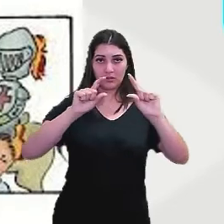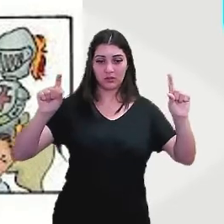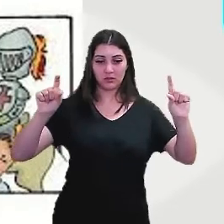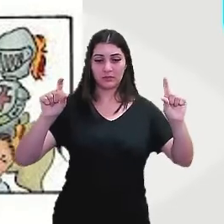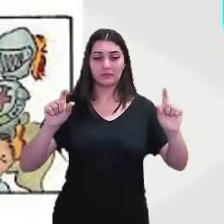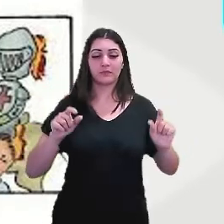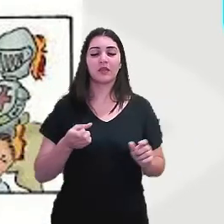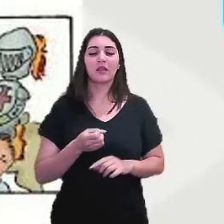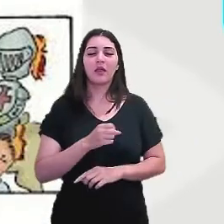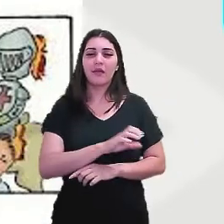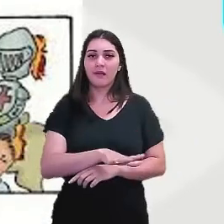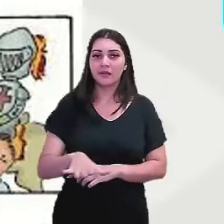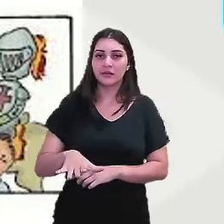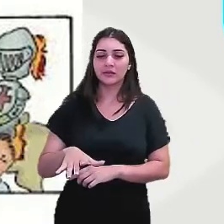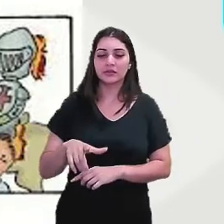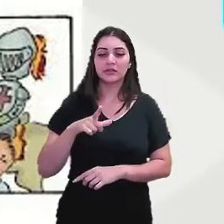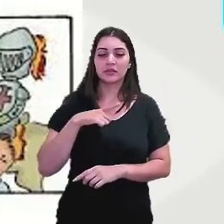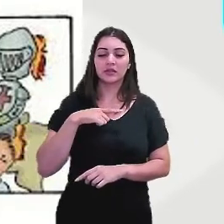moral.